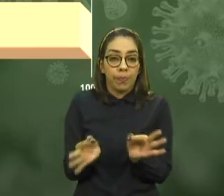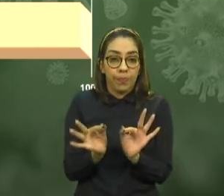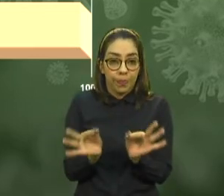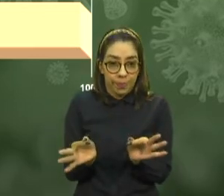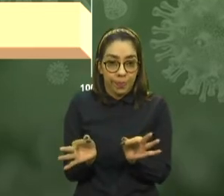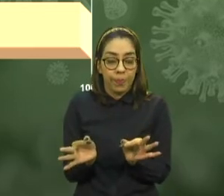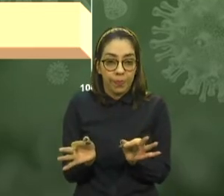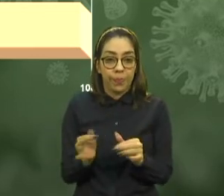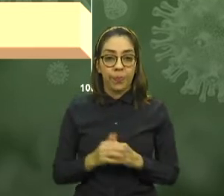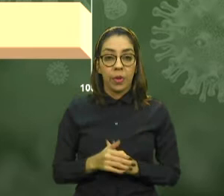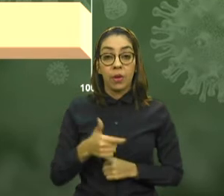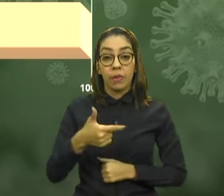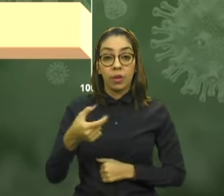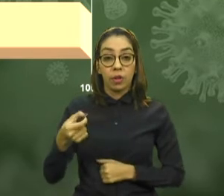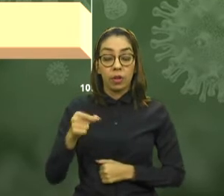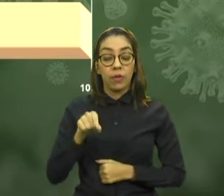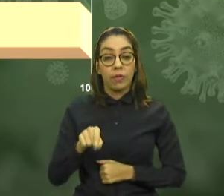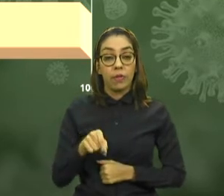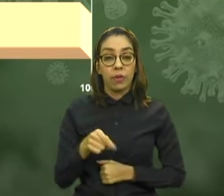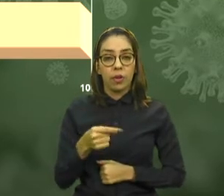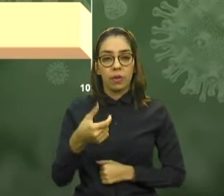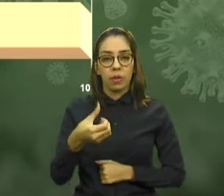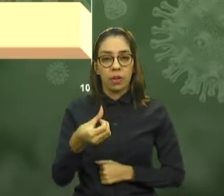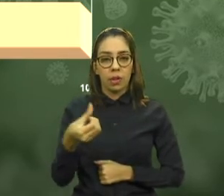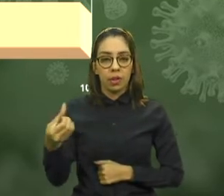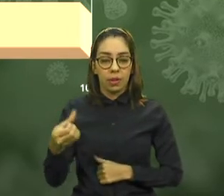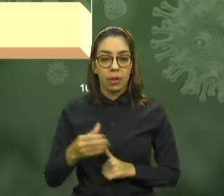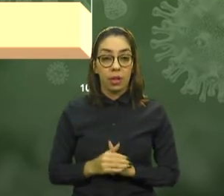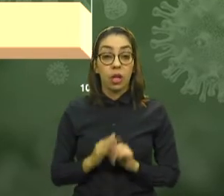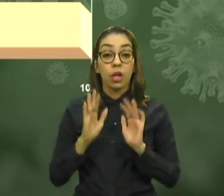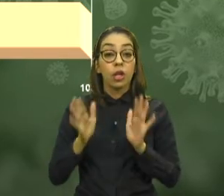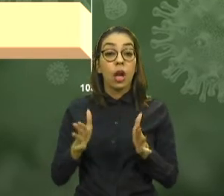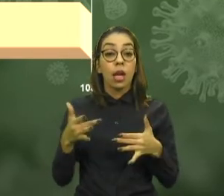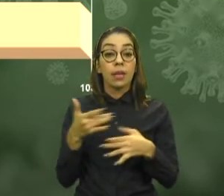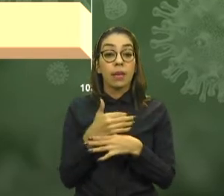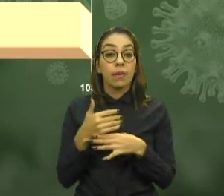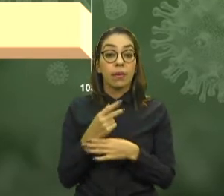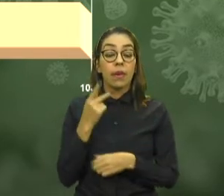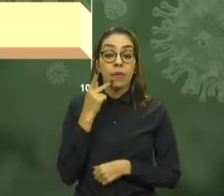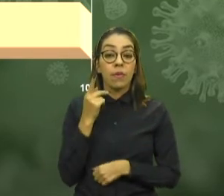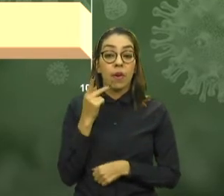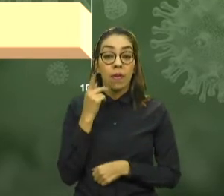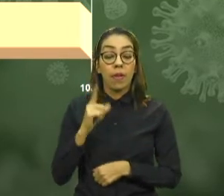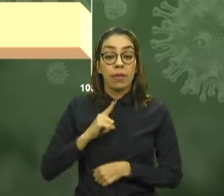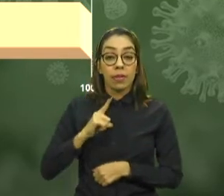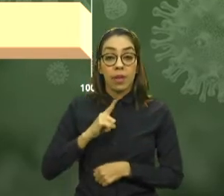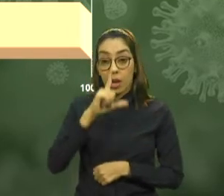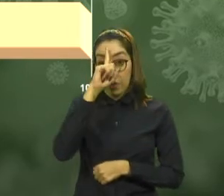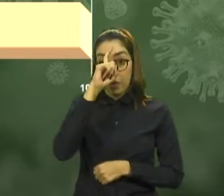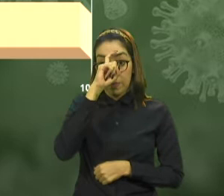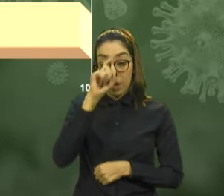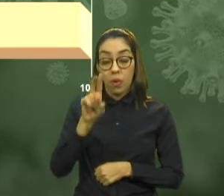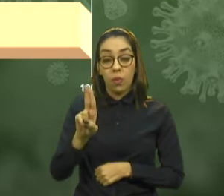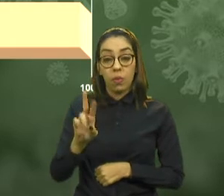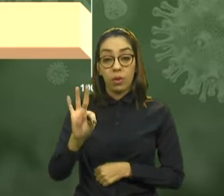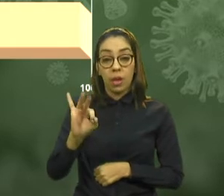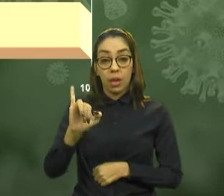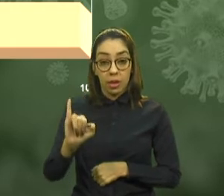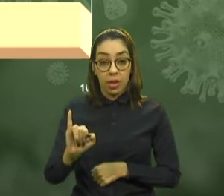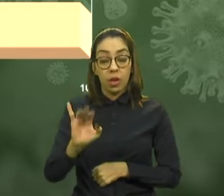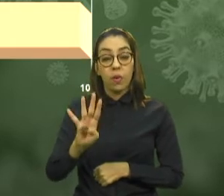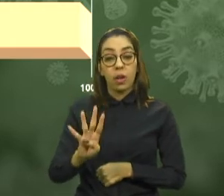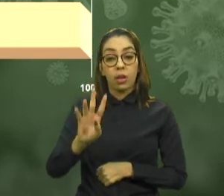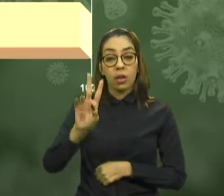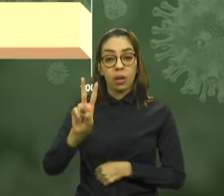20,66%. Com relação às informações de Fortaleza, a taxa de ocupação das UTIs está em 42,5% e